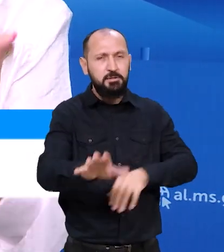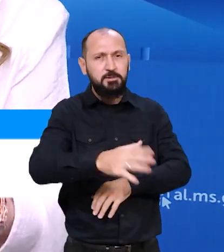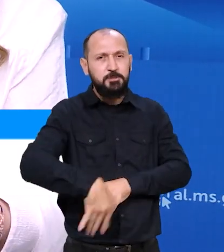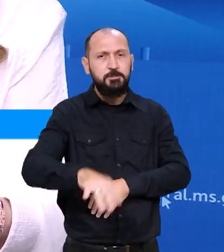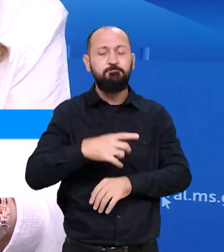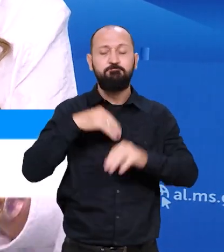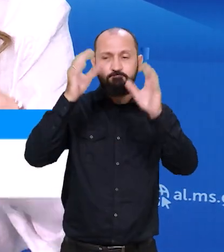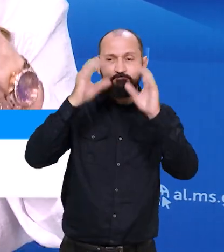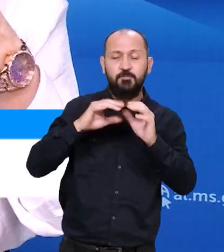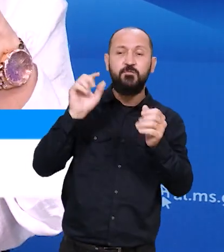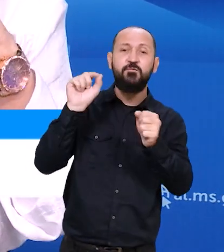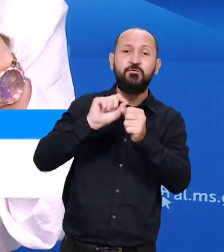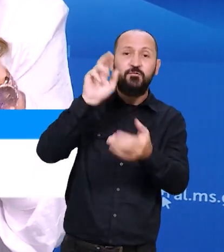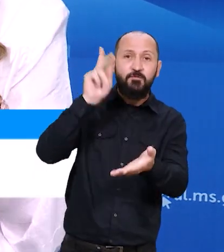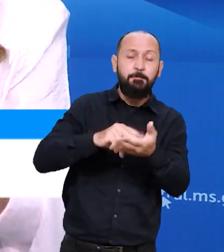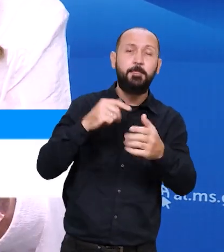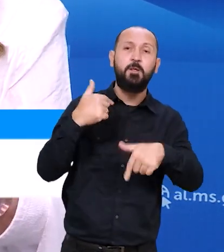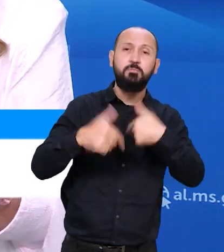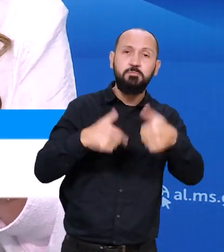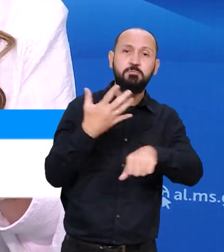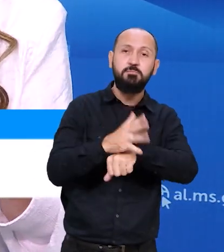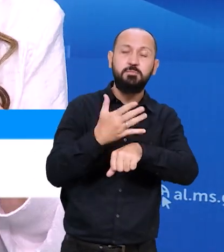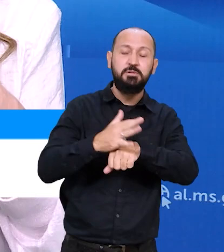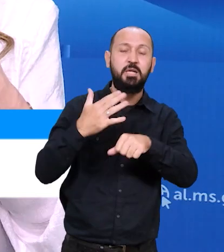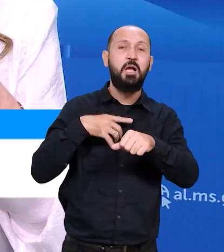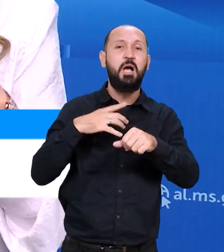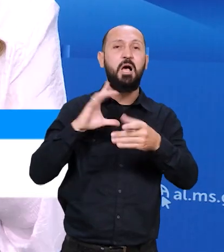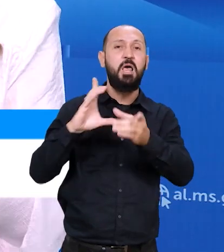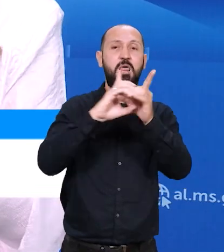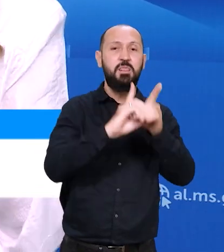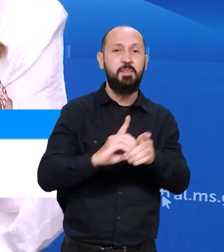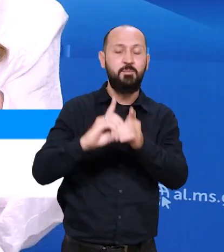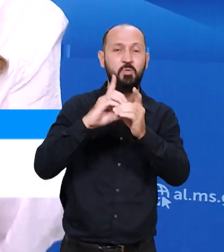ao cidadão, né? Provocando cidadania,